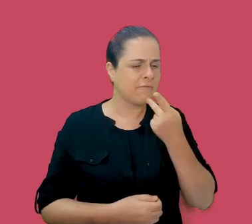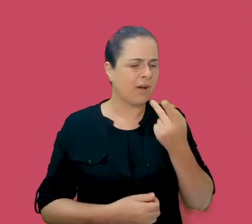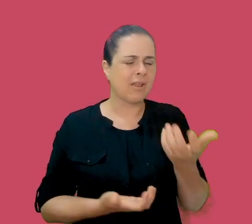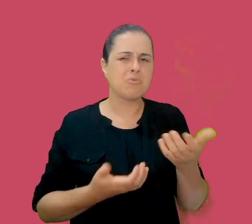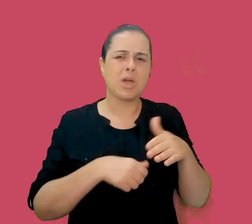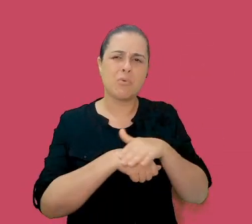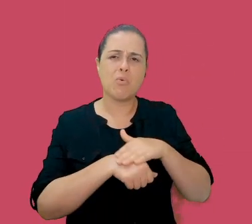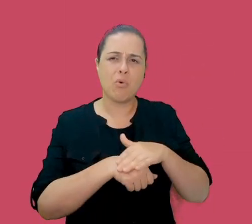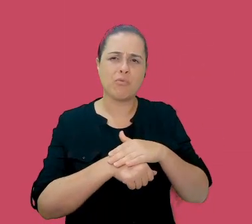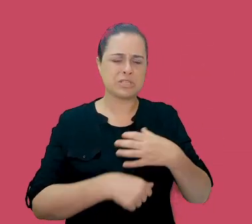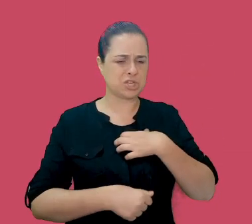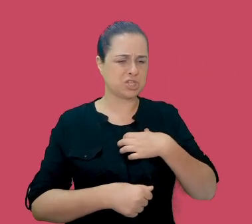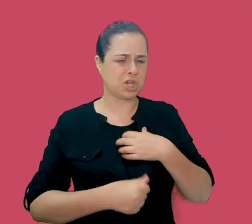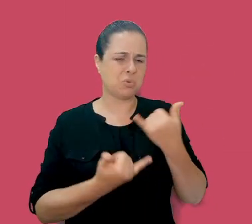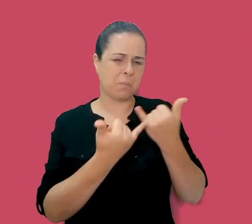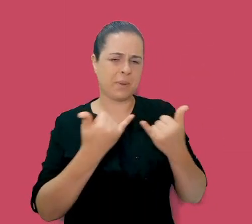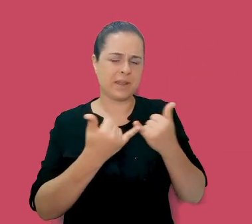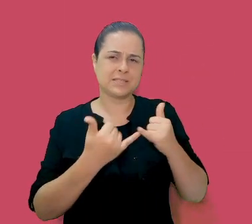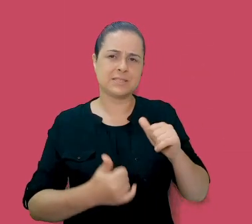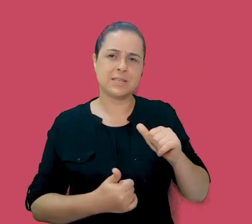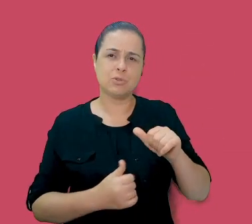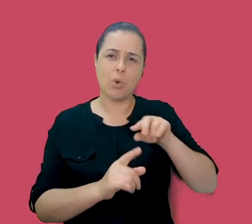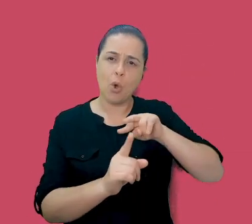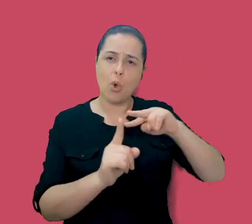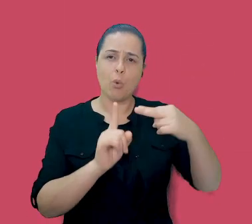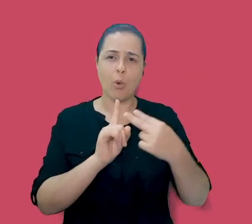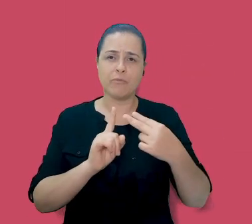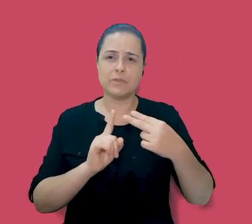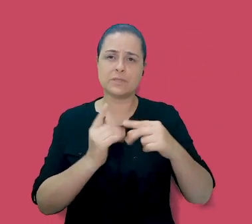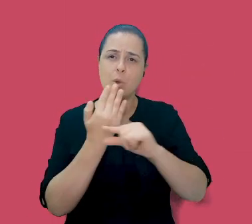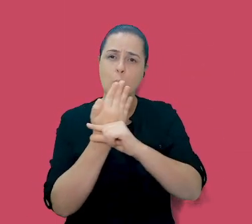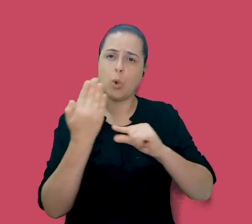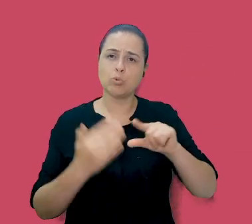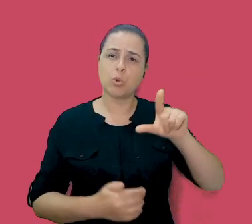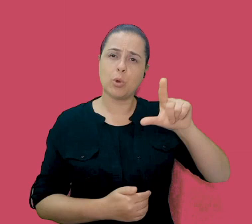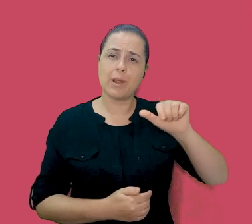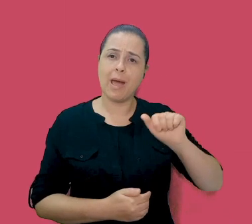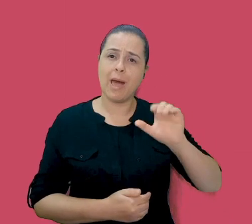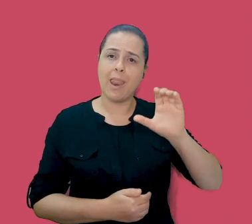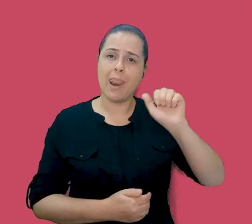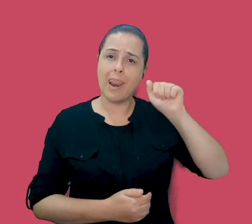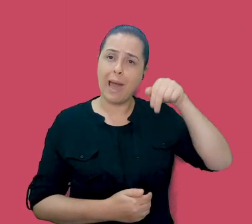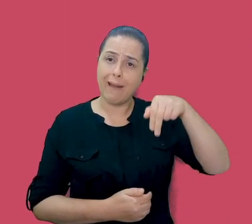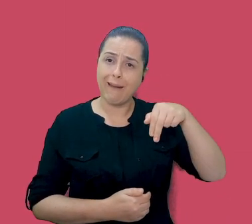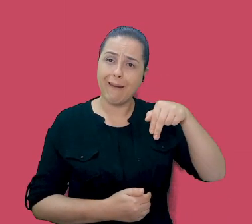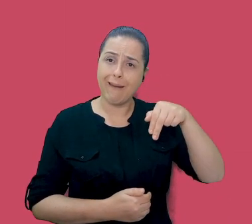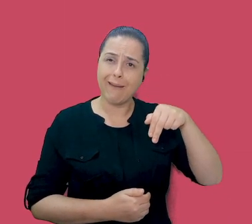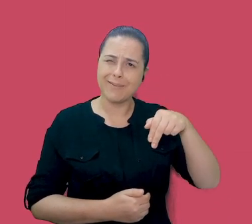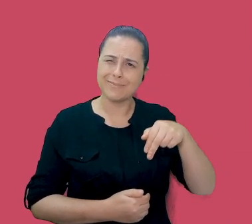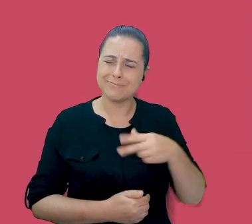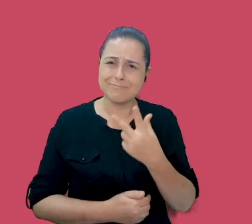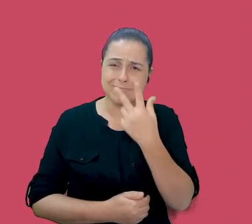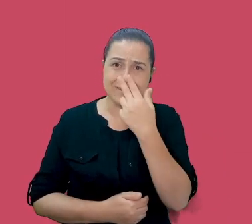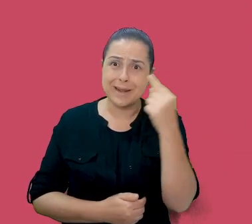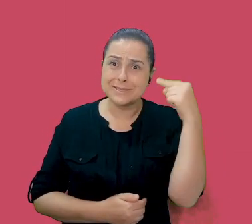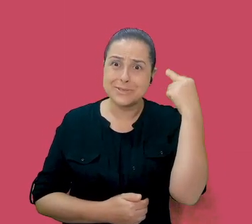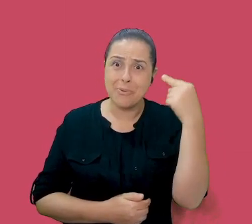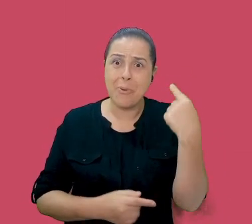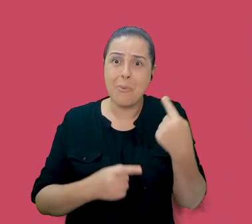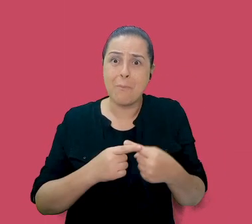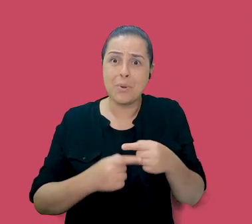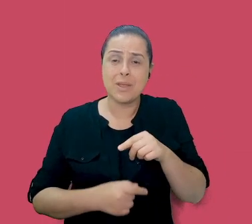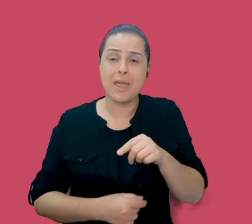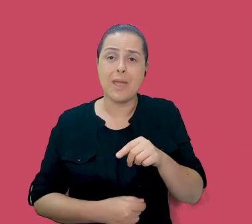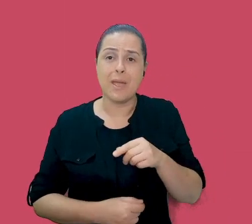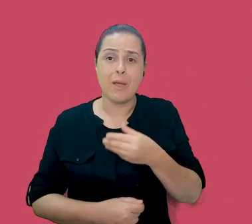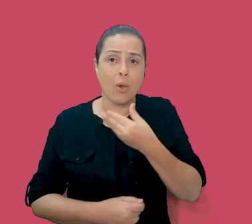olha, eu queria que você falasse comigo de acordo com as visões do Lacan. E vai falando, sabe? E aí o que é mais louco, assim, que o irmão dele é psicólogo.